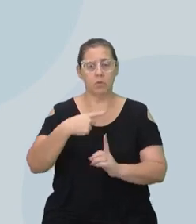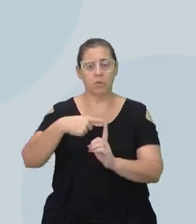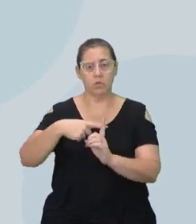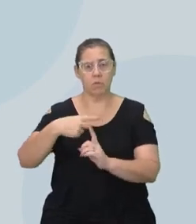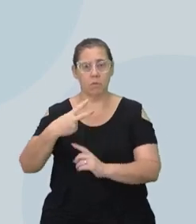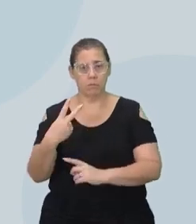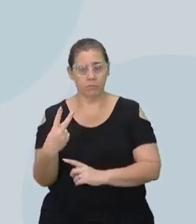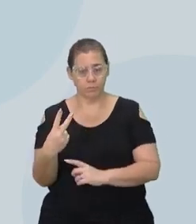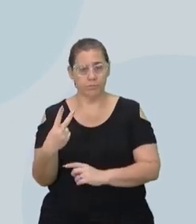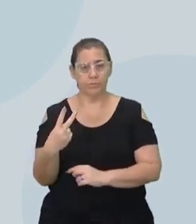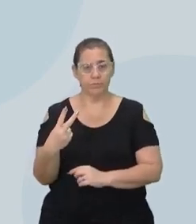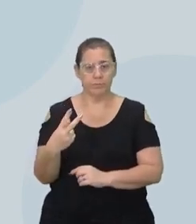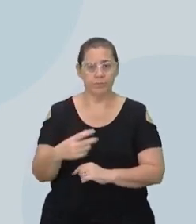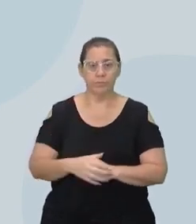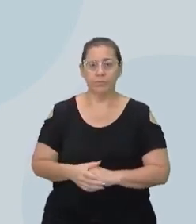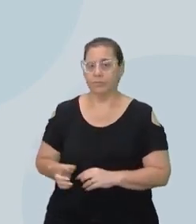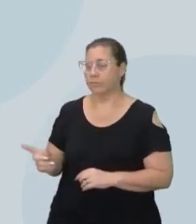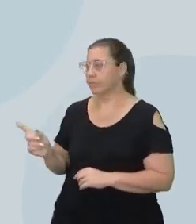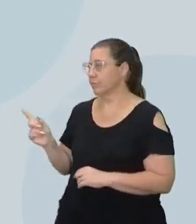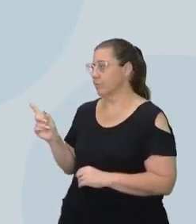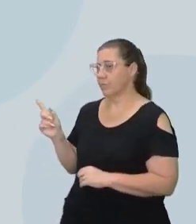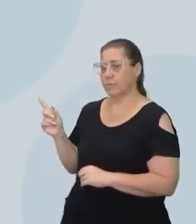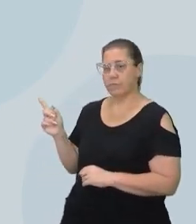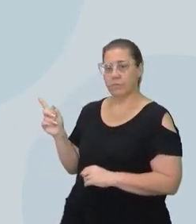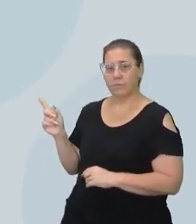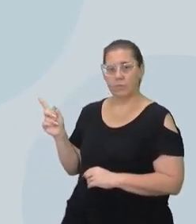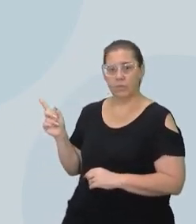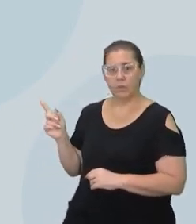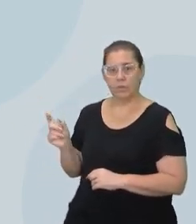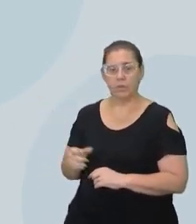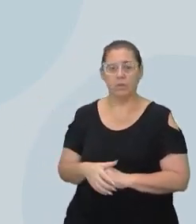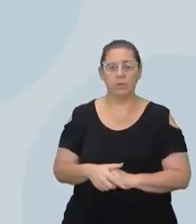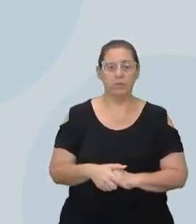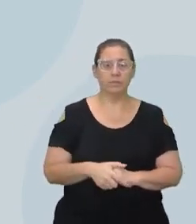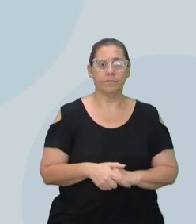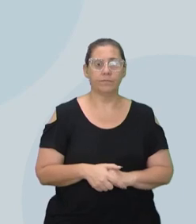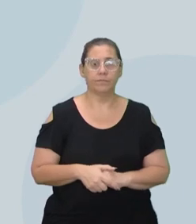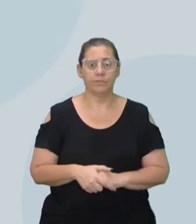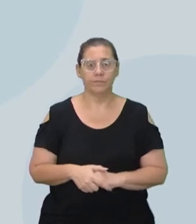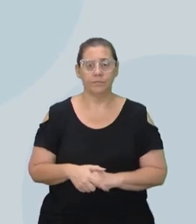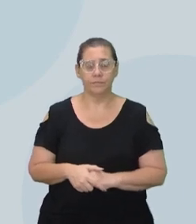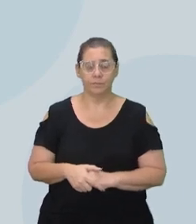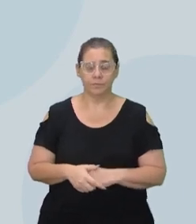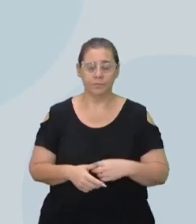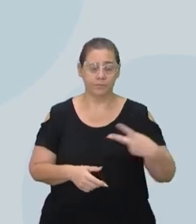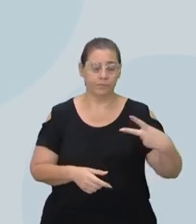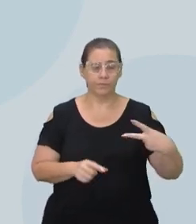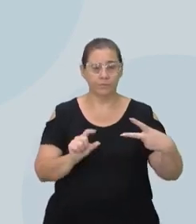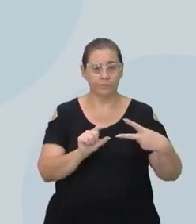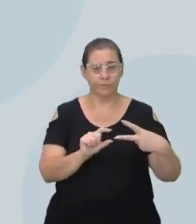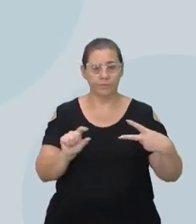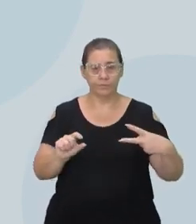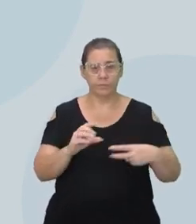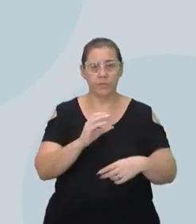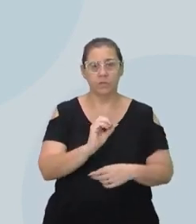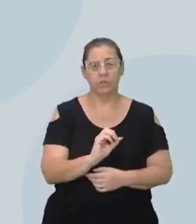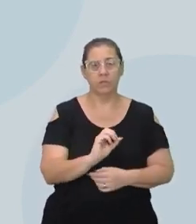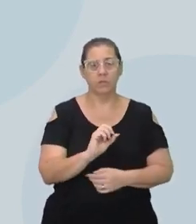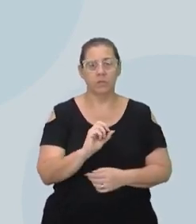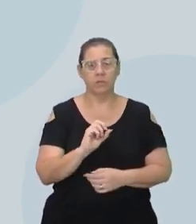por 2, nós vamos ter aqui, ó, nessa segunda linha,